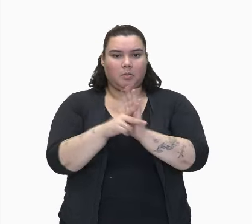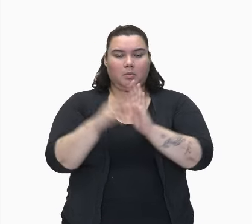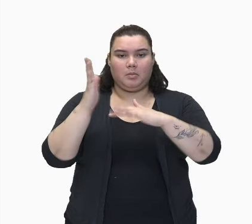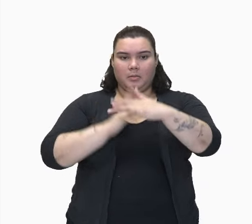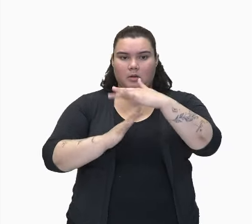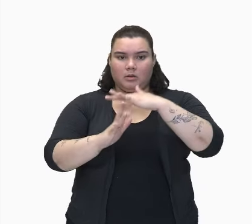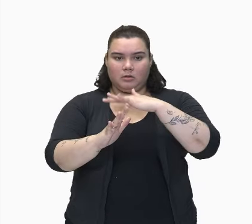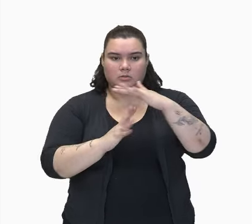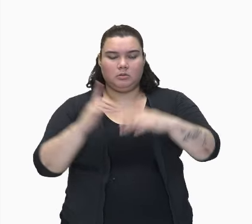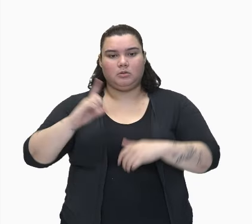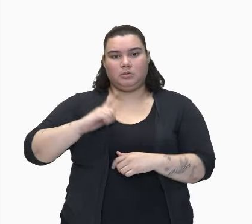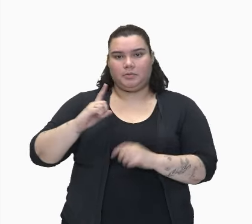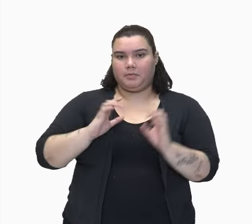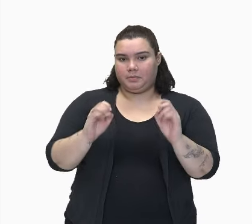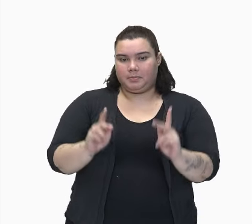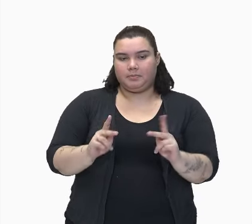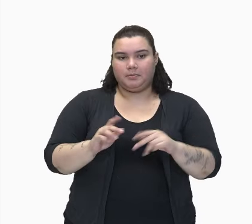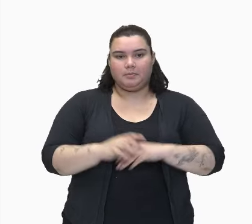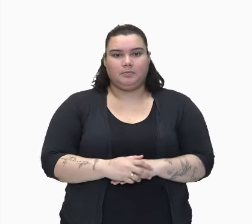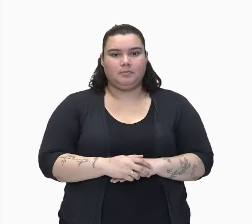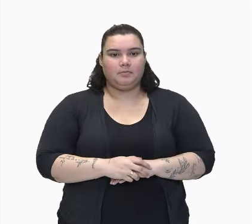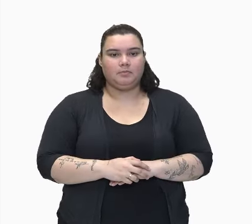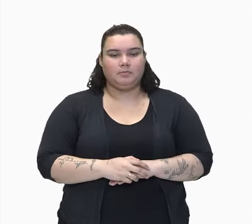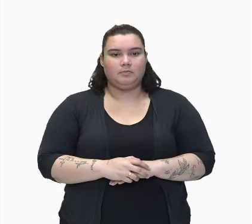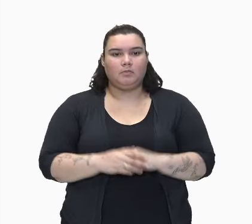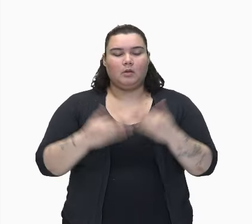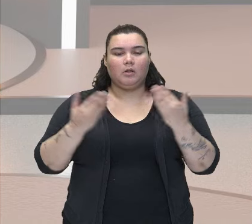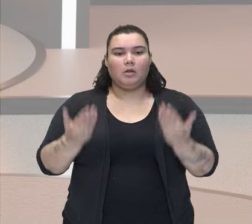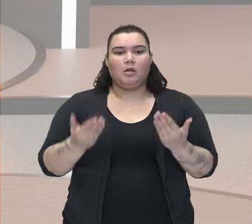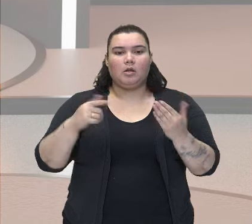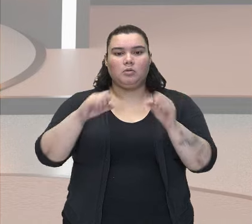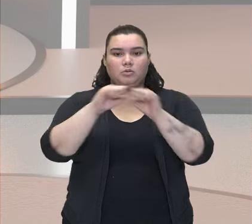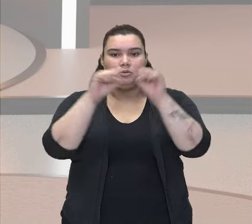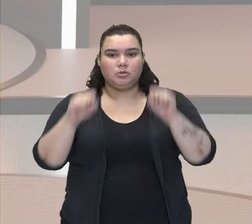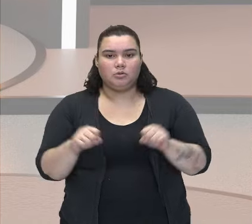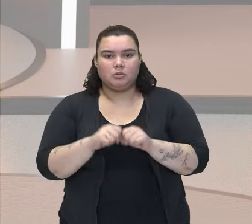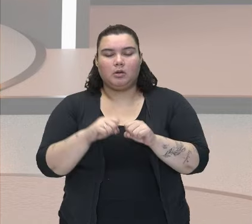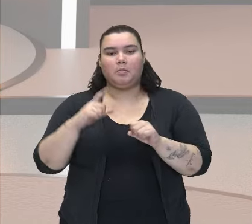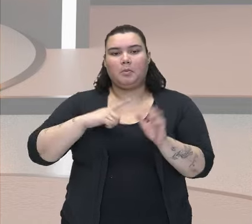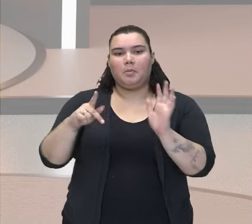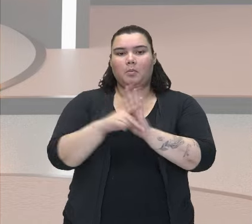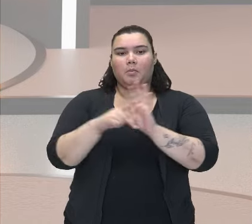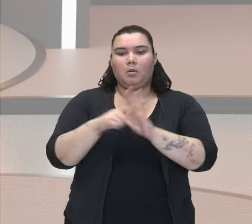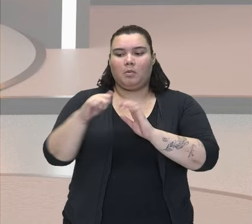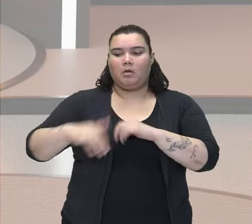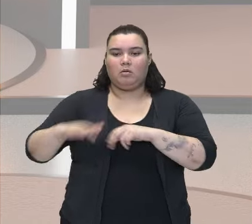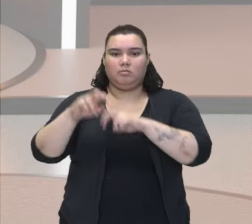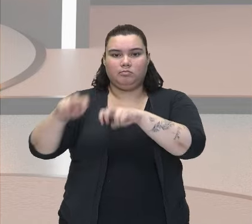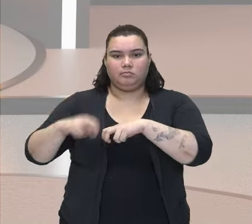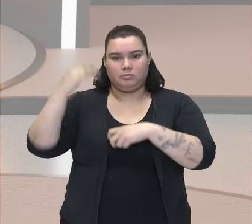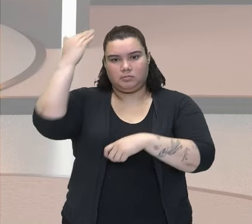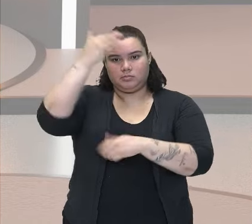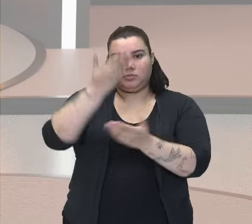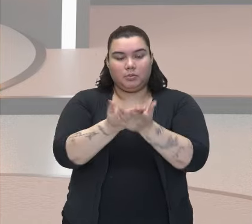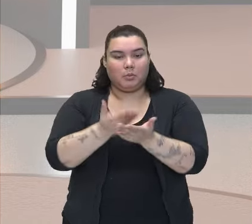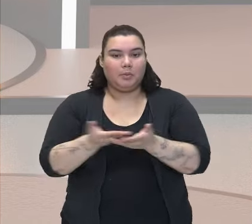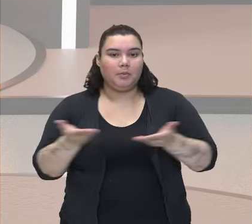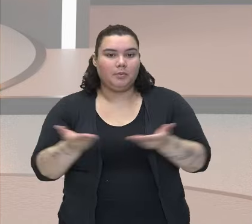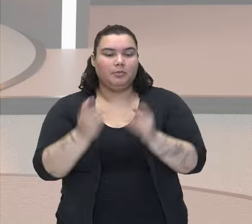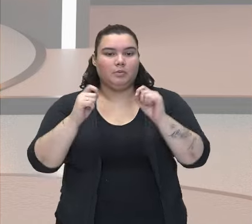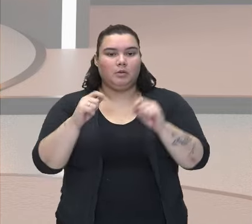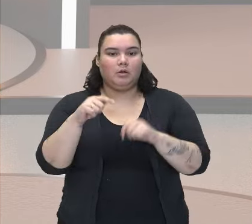que acabam ocorrendo, ok? E o sistema produtivo rural do México, né? A gente vai estudar, gente, sobre essas